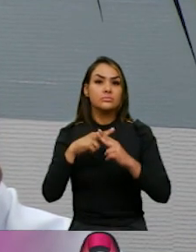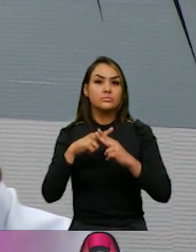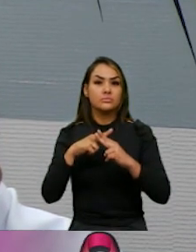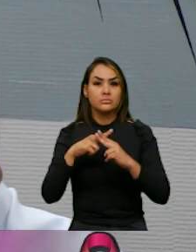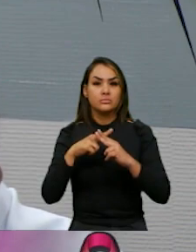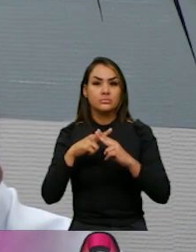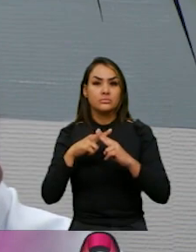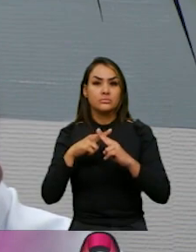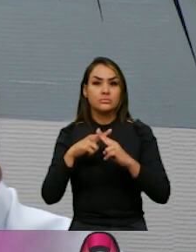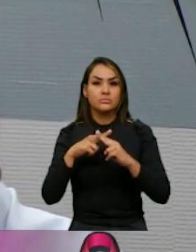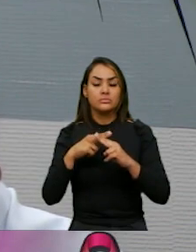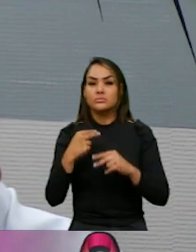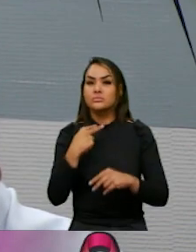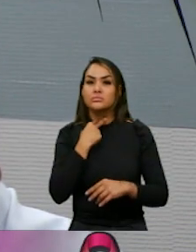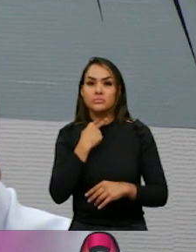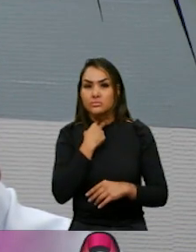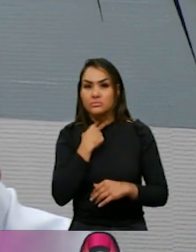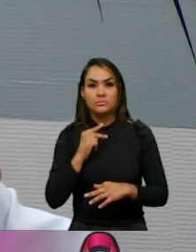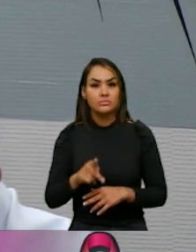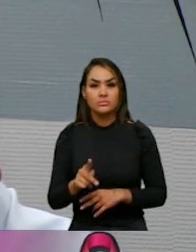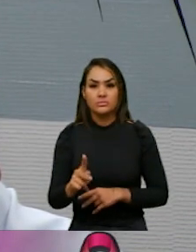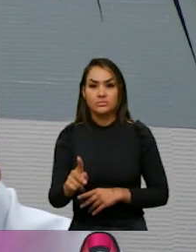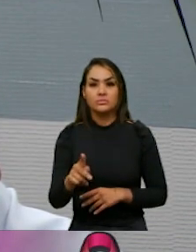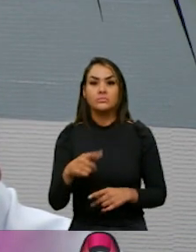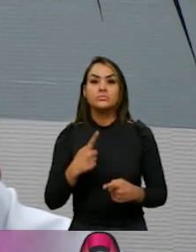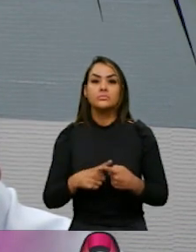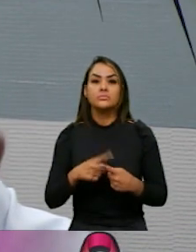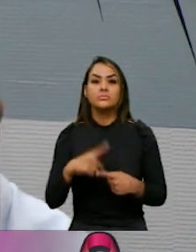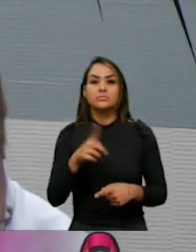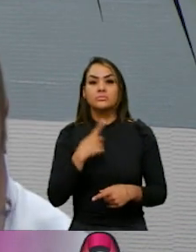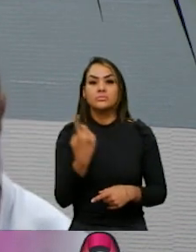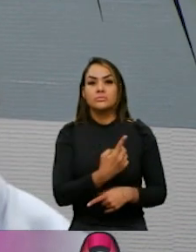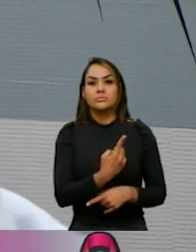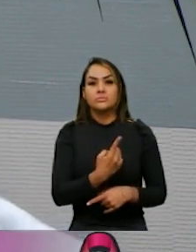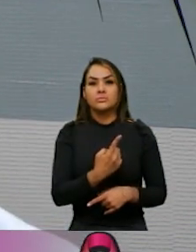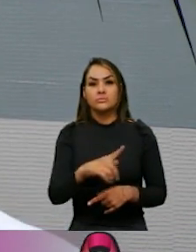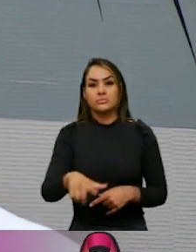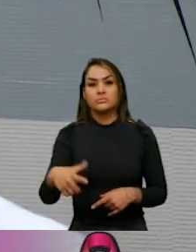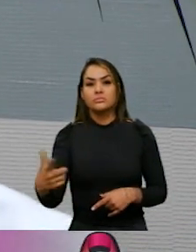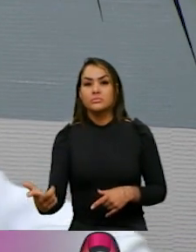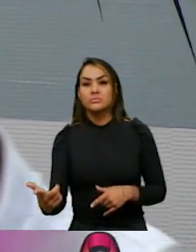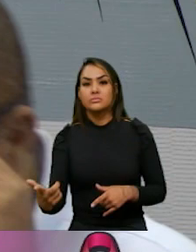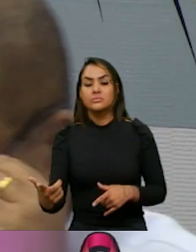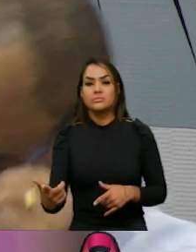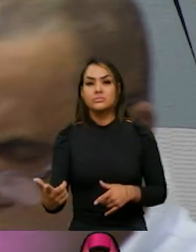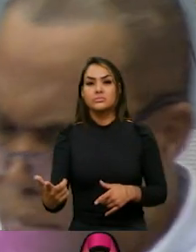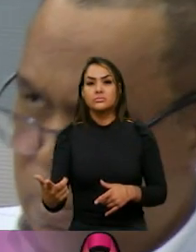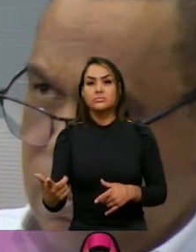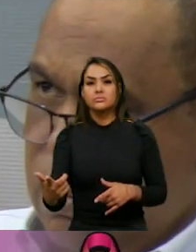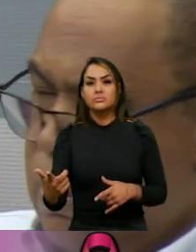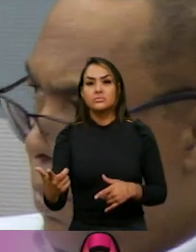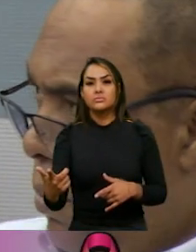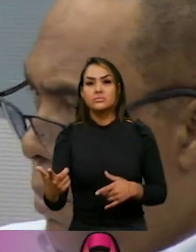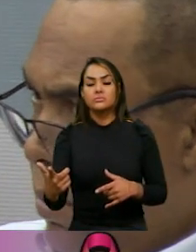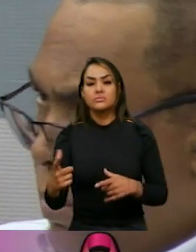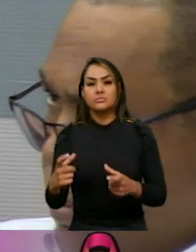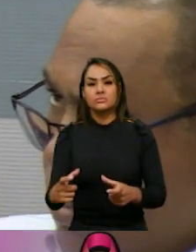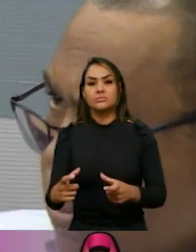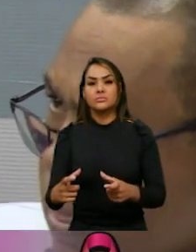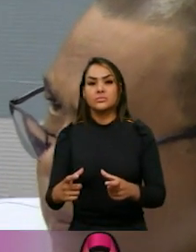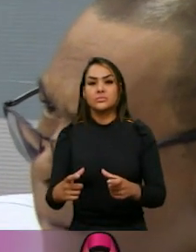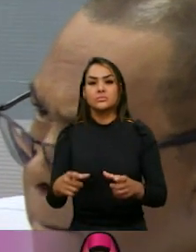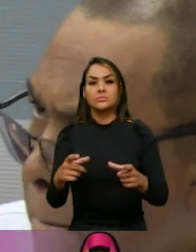a Prefeitura? Por que que nós estamos partindo agora para um outro plano, que é a Agência de Fomento do Estado de São